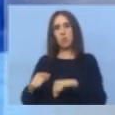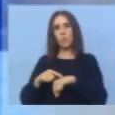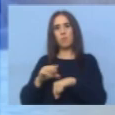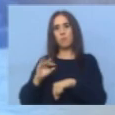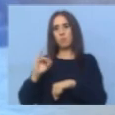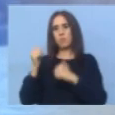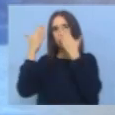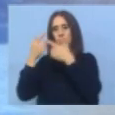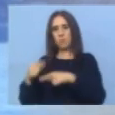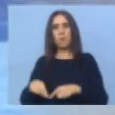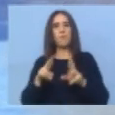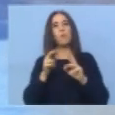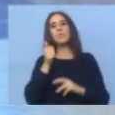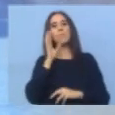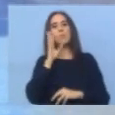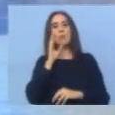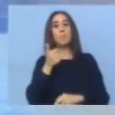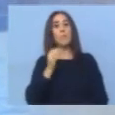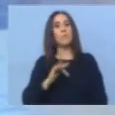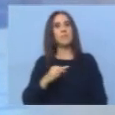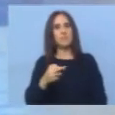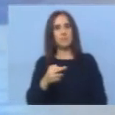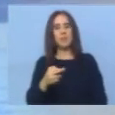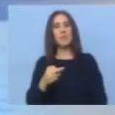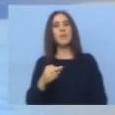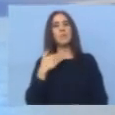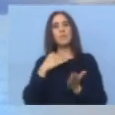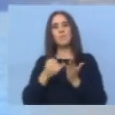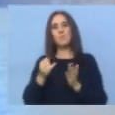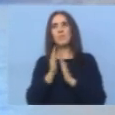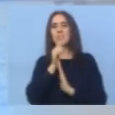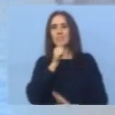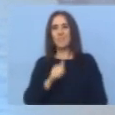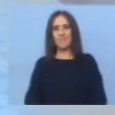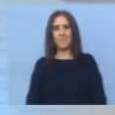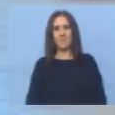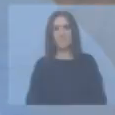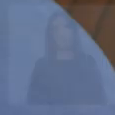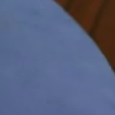22h45. Votos de boa tarde, bom fim de semana. Até à próxima segunda-feira, se Deus quiser.